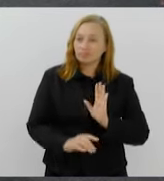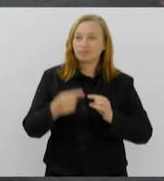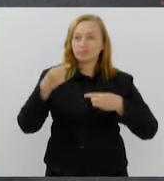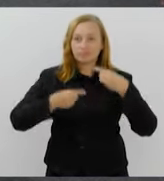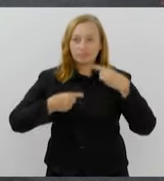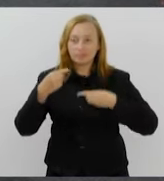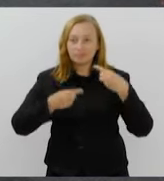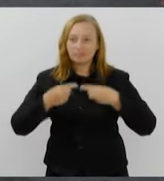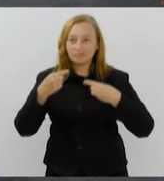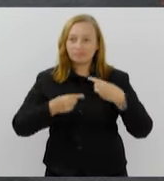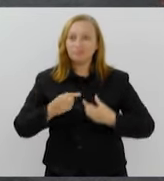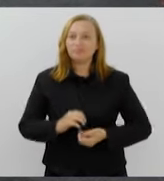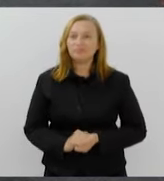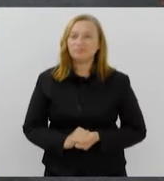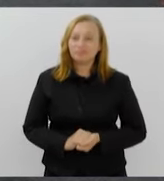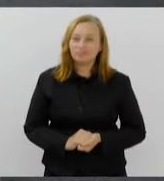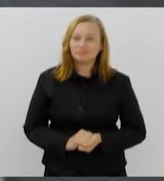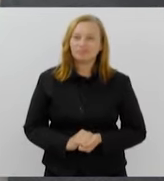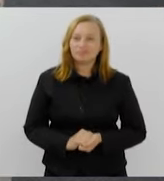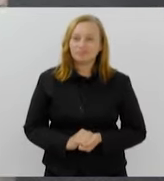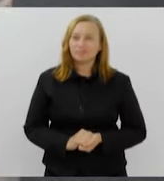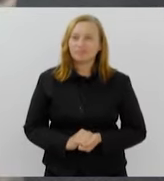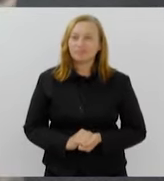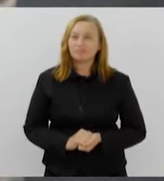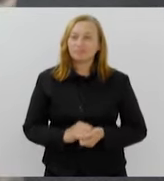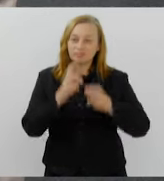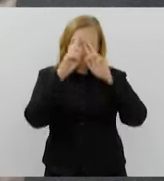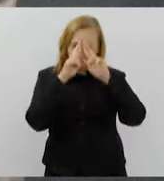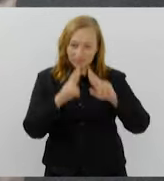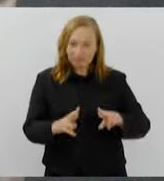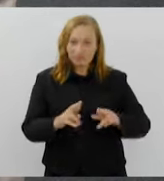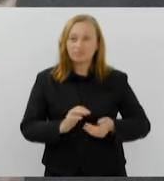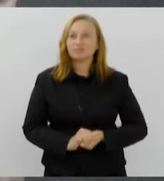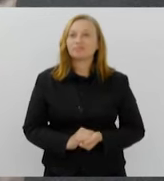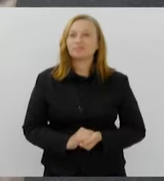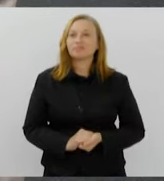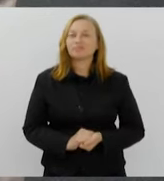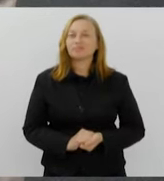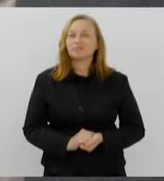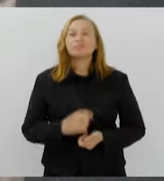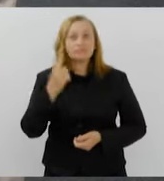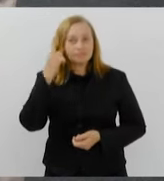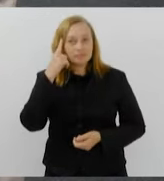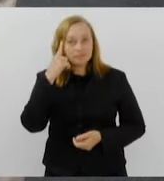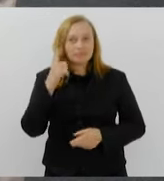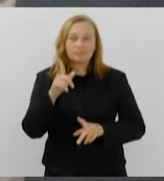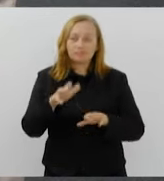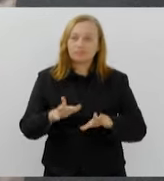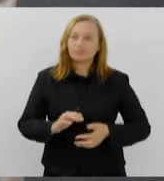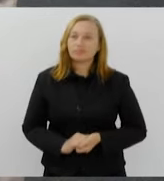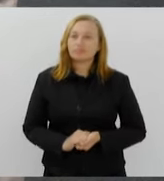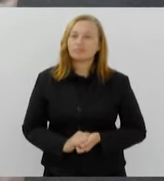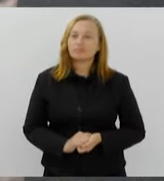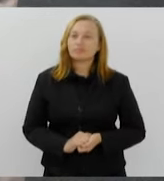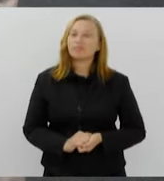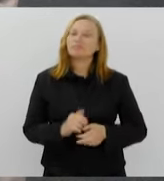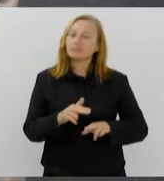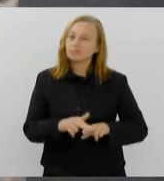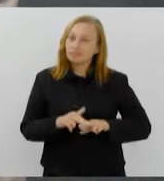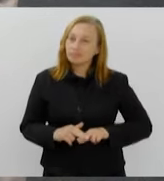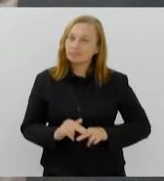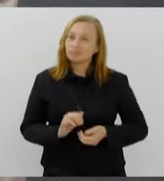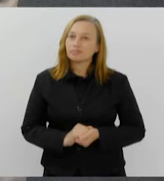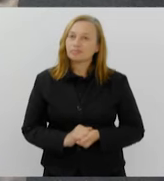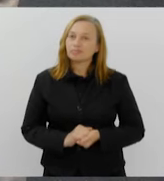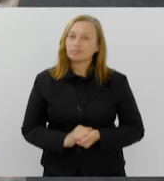demonstrando seu total menoso de respeito aqueles que pensam diferente por Tais razões